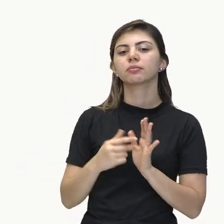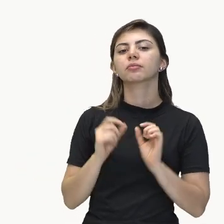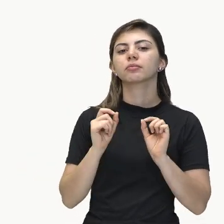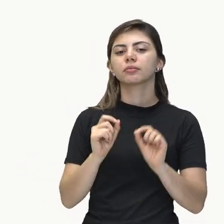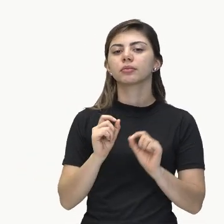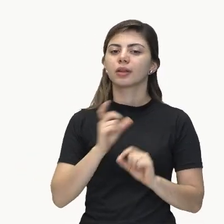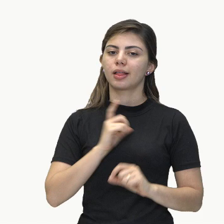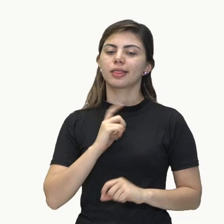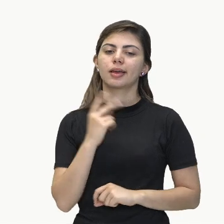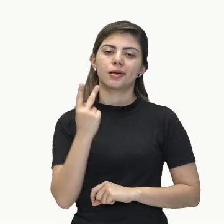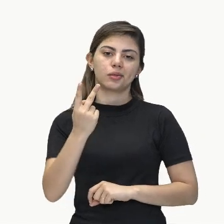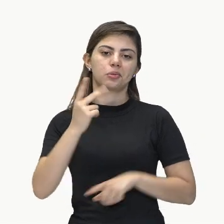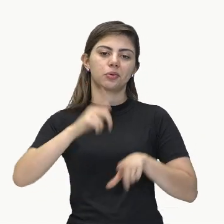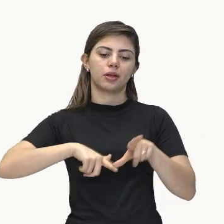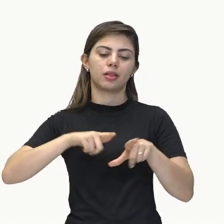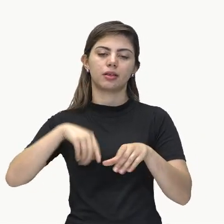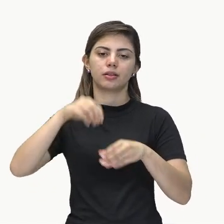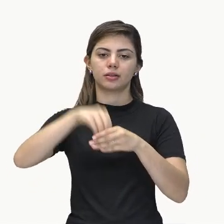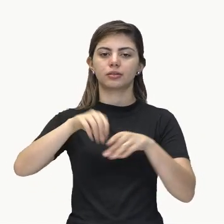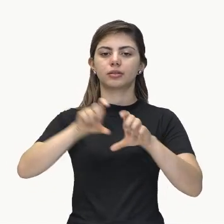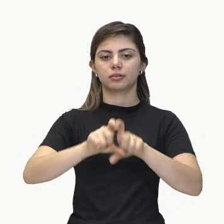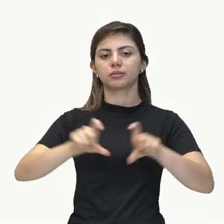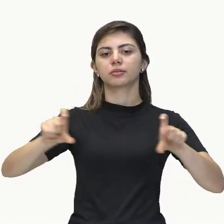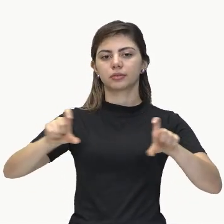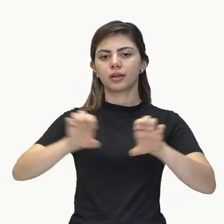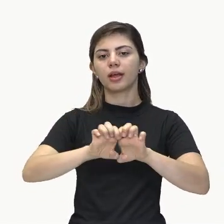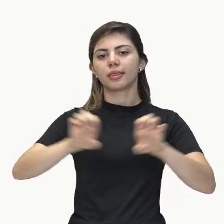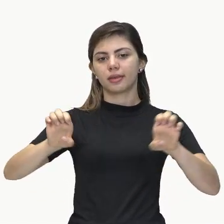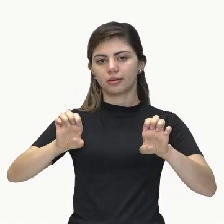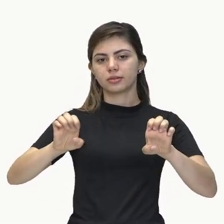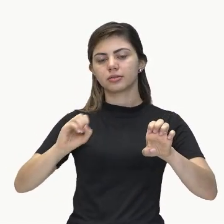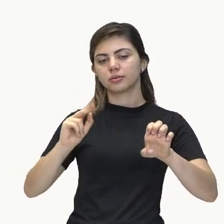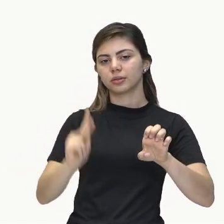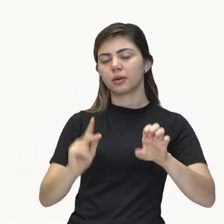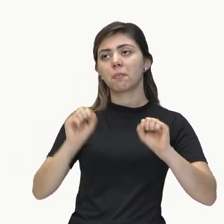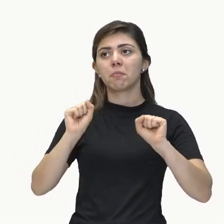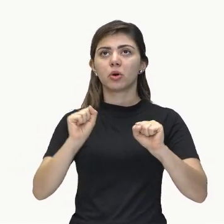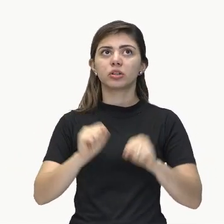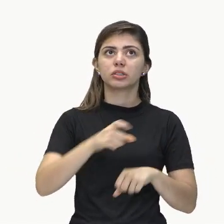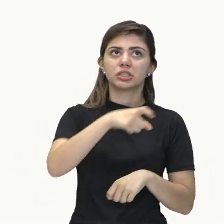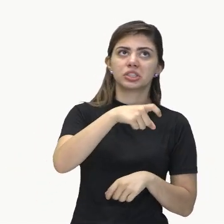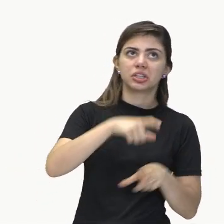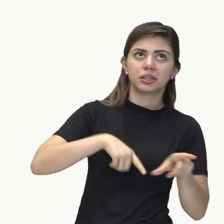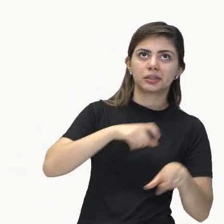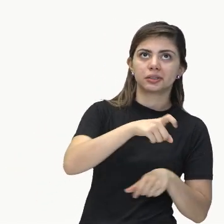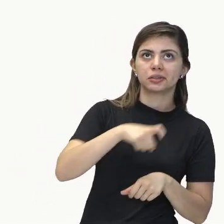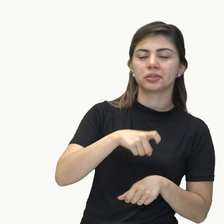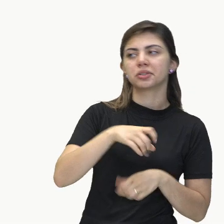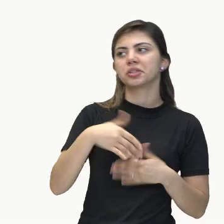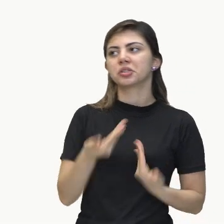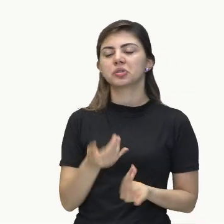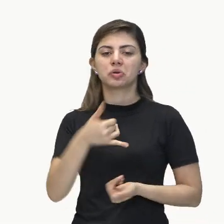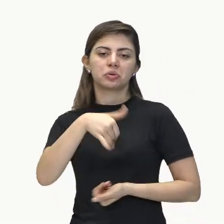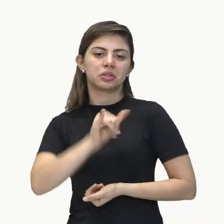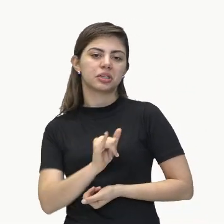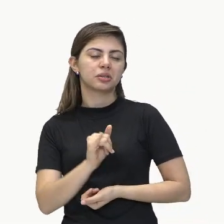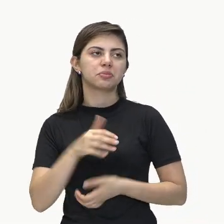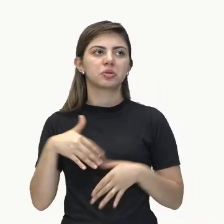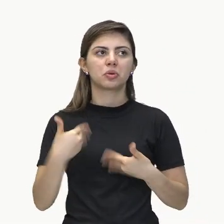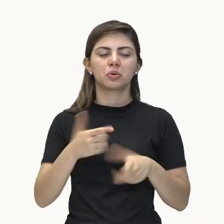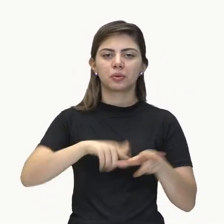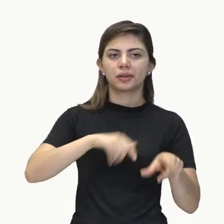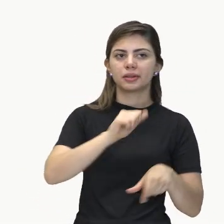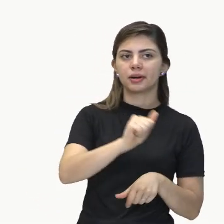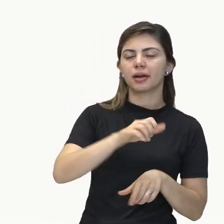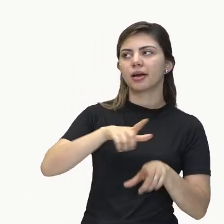haver duas letras, tá? Dois tipos de letras. Pode ser x, y, pode ser AB. Normalmente a gente utiliza